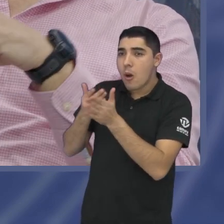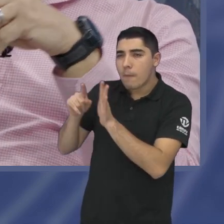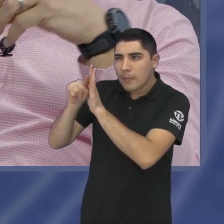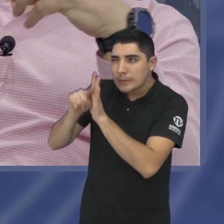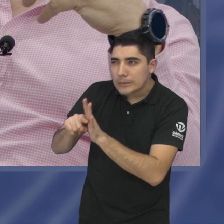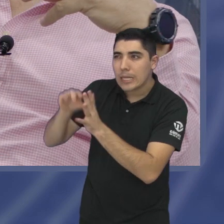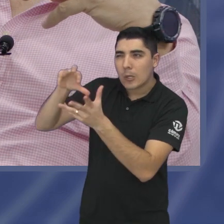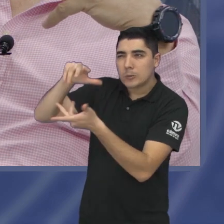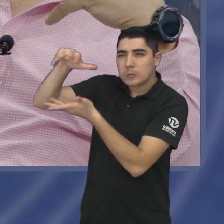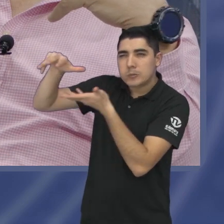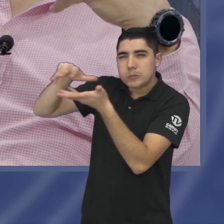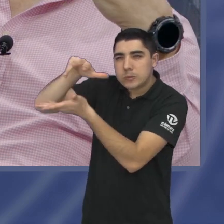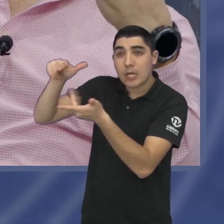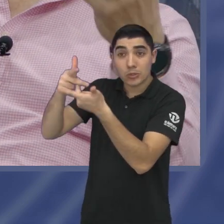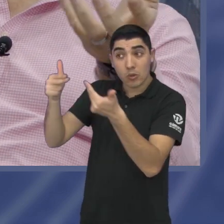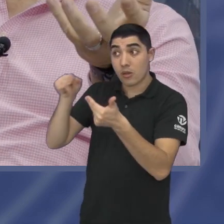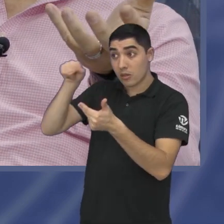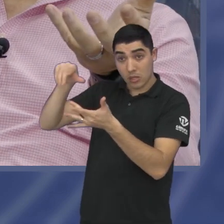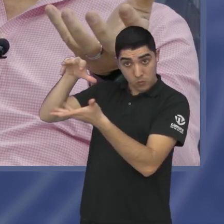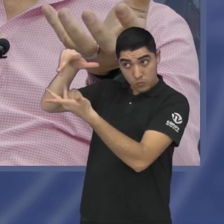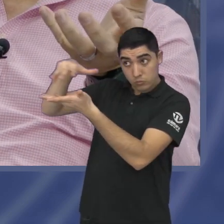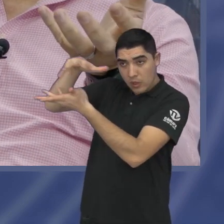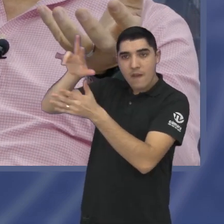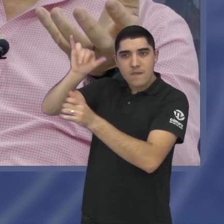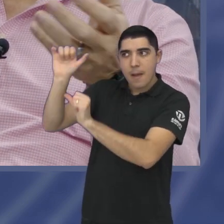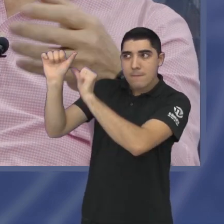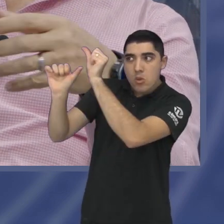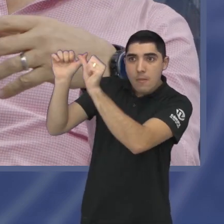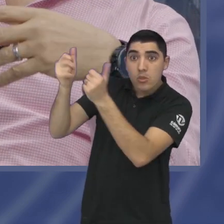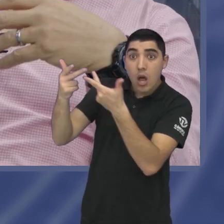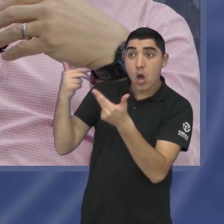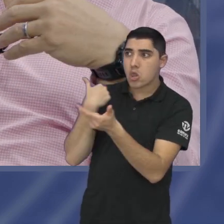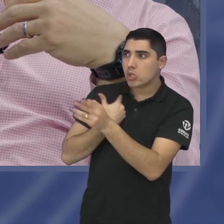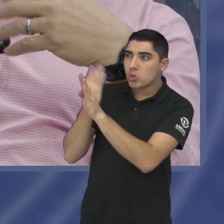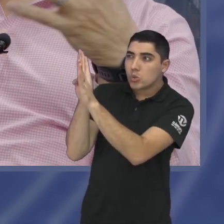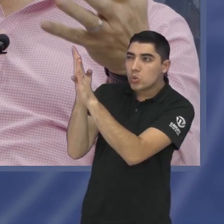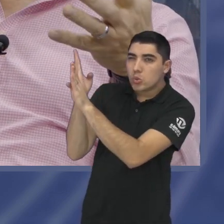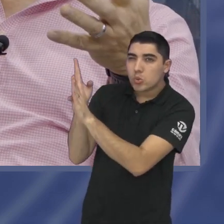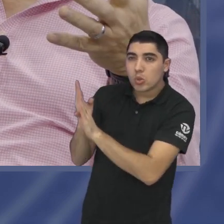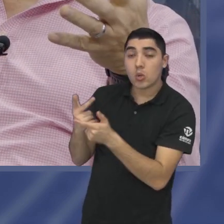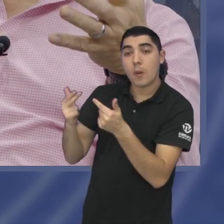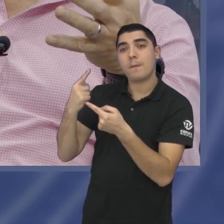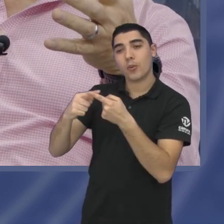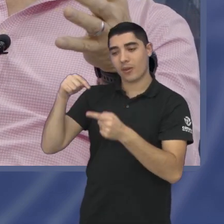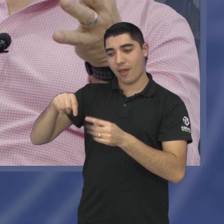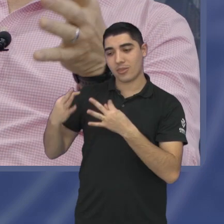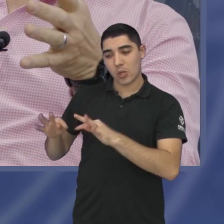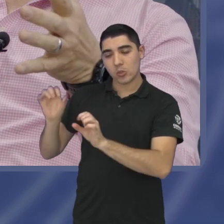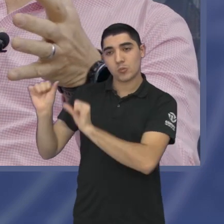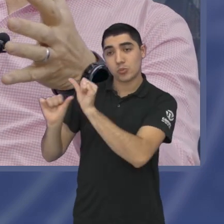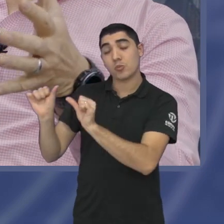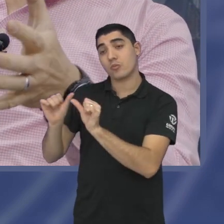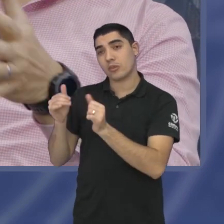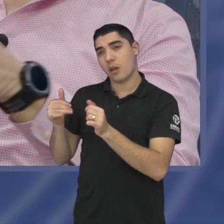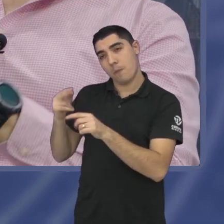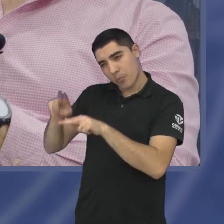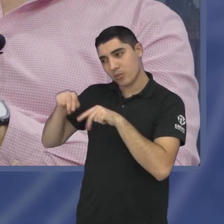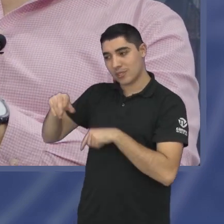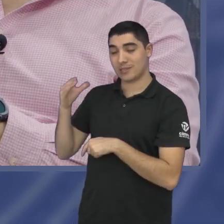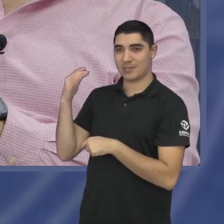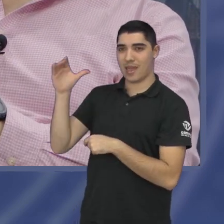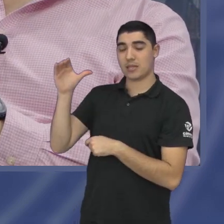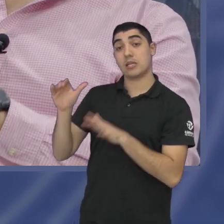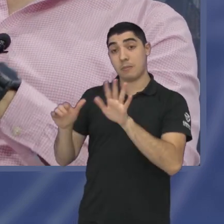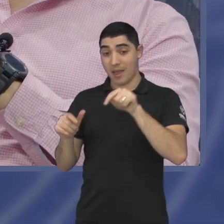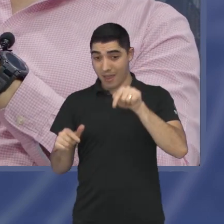ela vai se adequando e as descrições do universo vão mudando conforme a nossa percepção melhora. E a religião ela